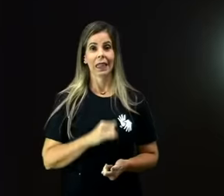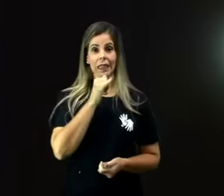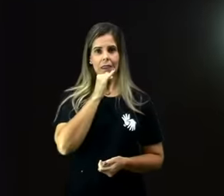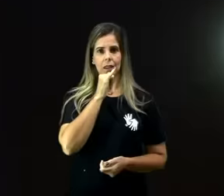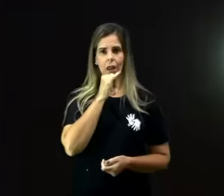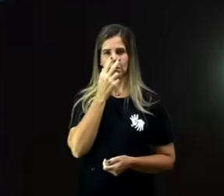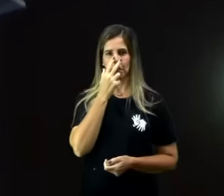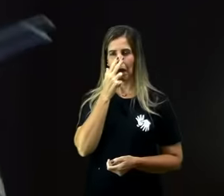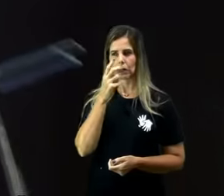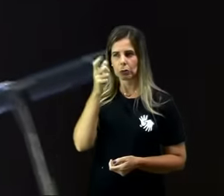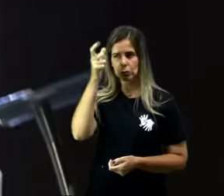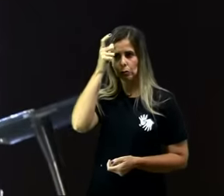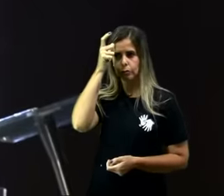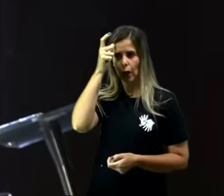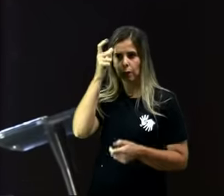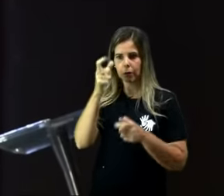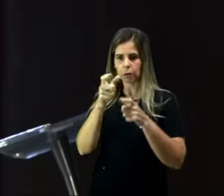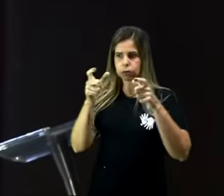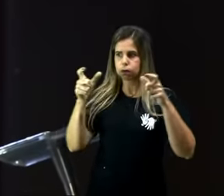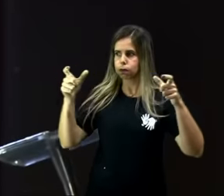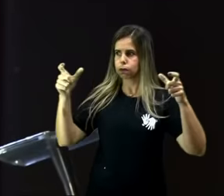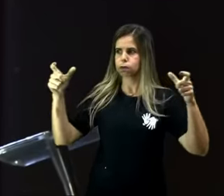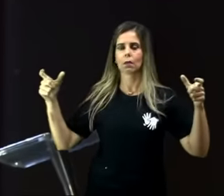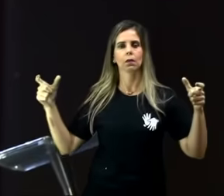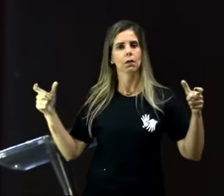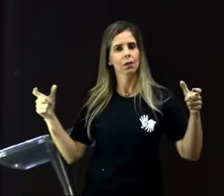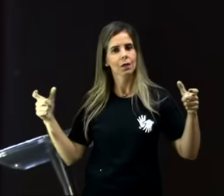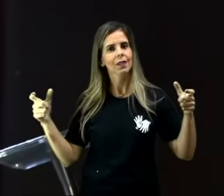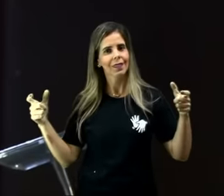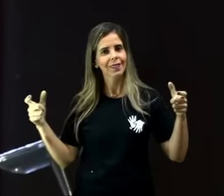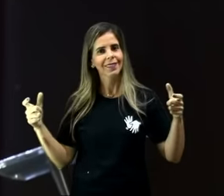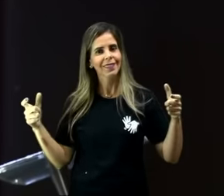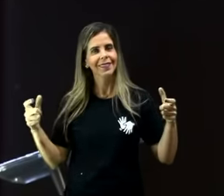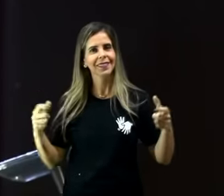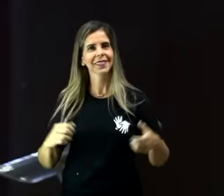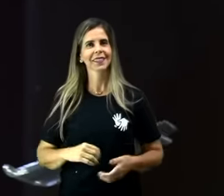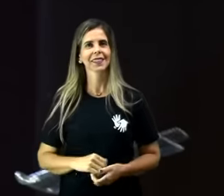deixa eu ver. É ou não é? Sim ou não?